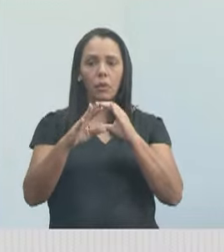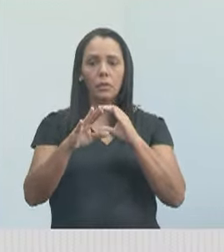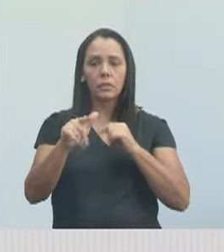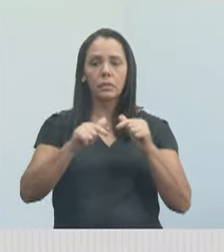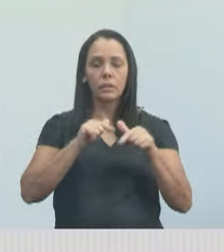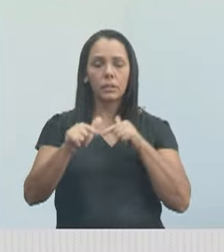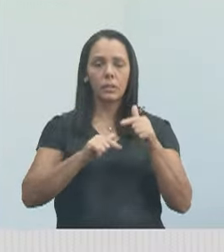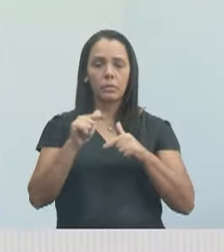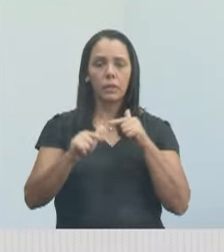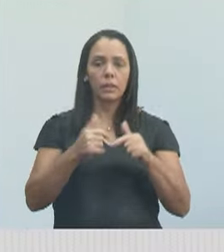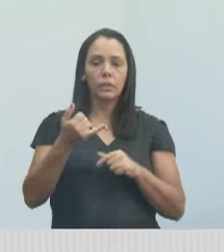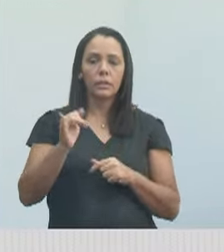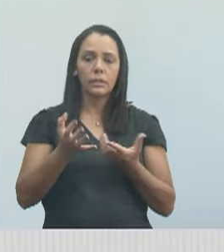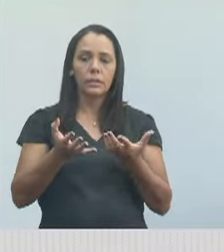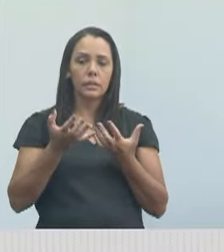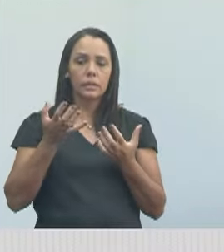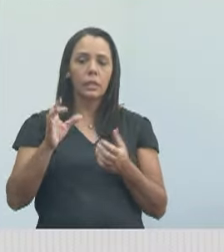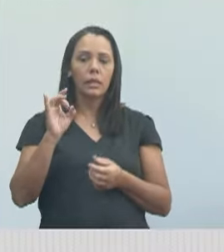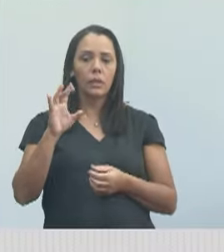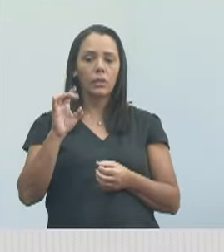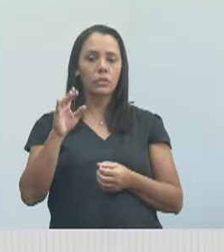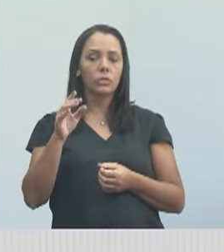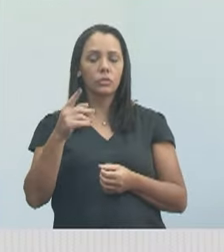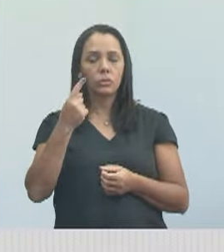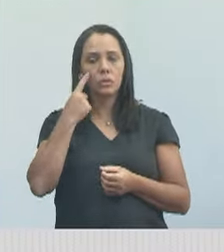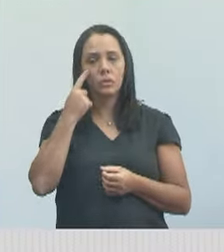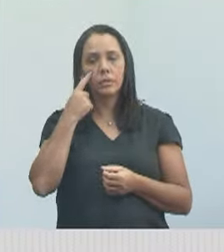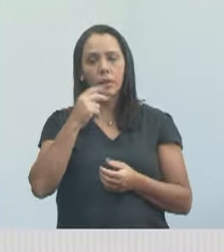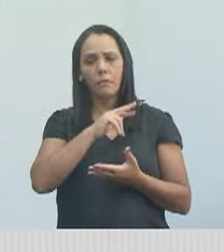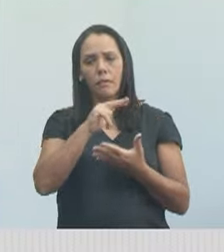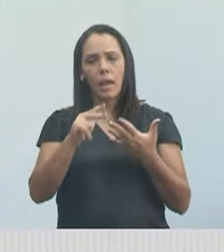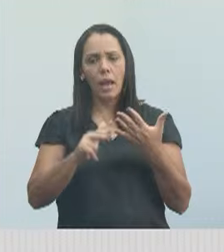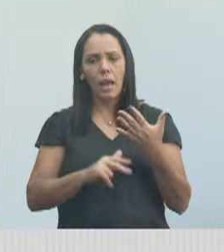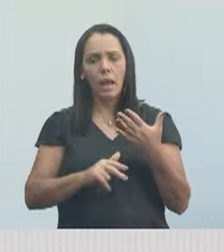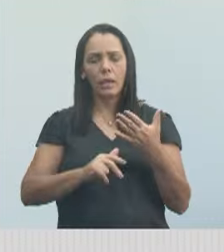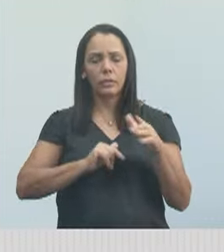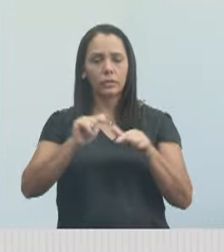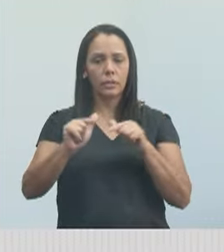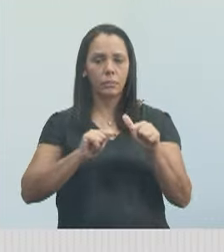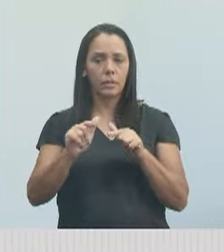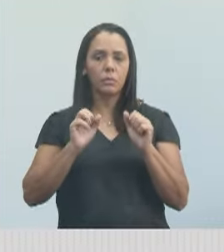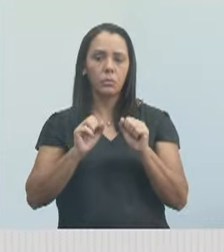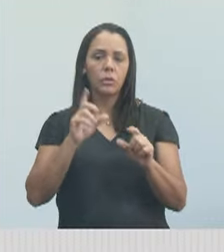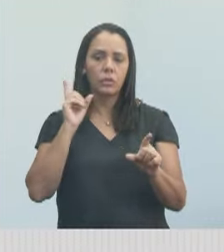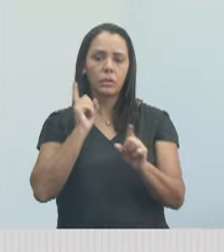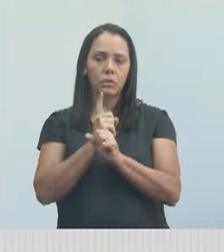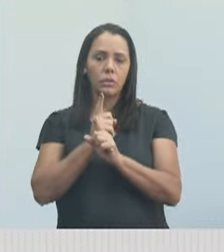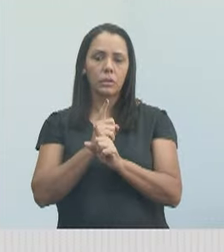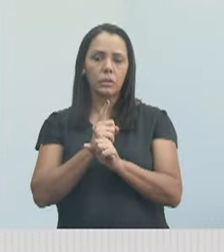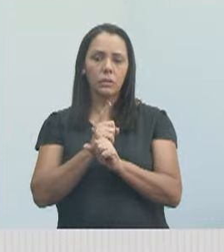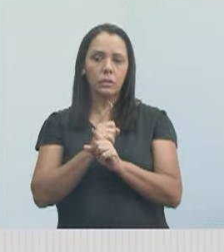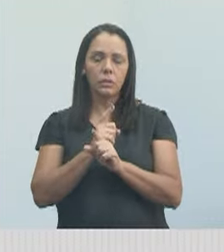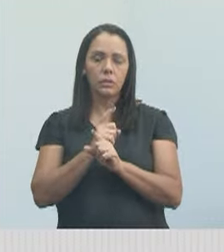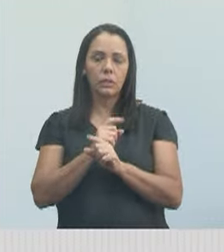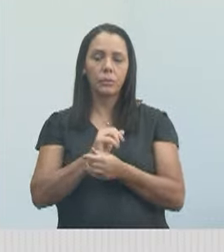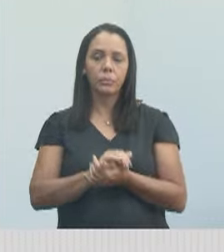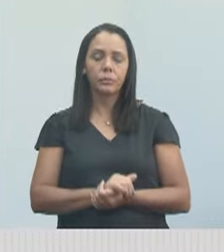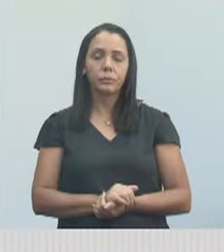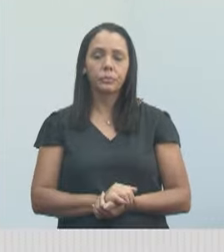empregos, tá? Então, quem quiser, é só entrar lá, que tem vários empregos e você pode achar um emprego direcionado a